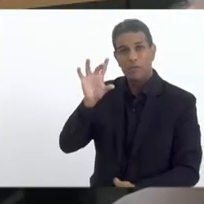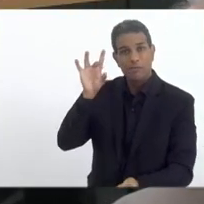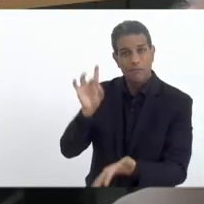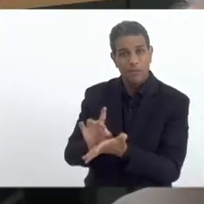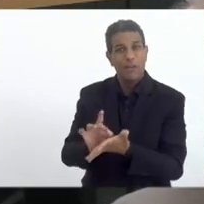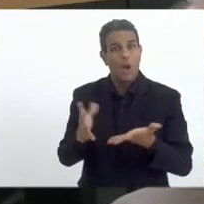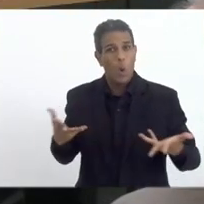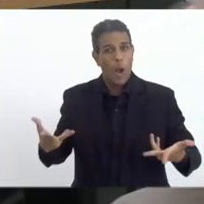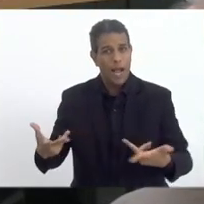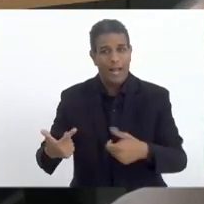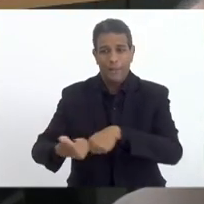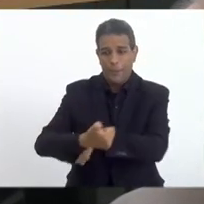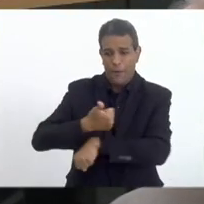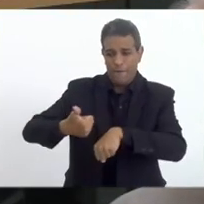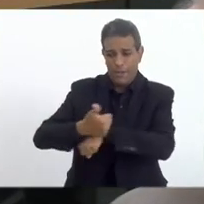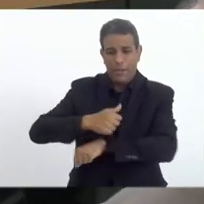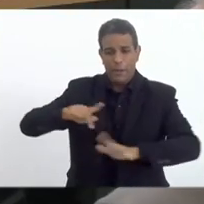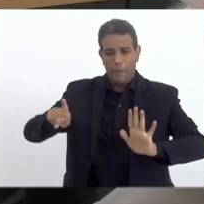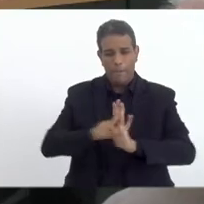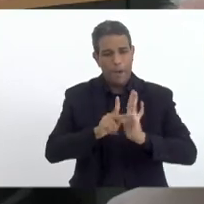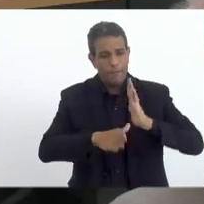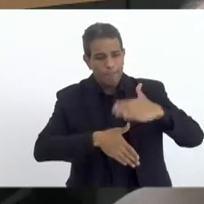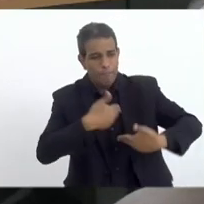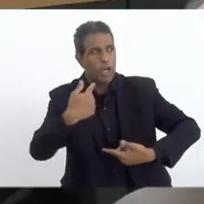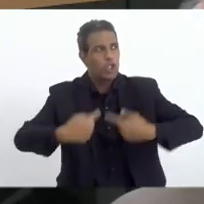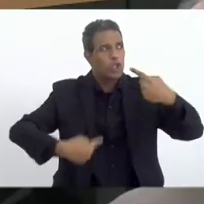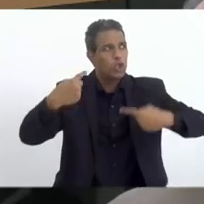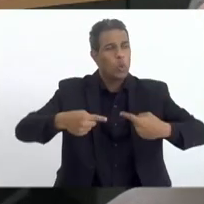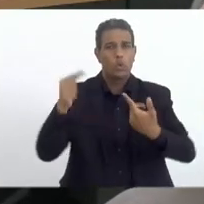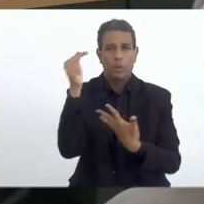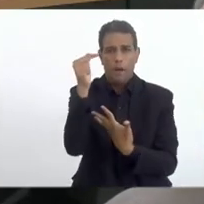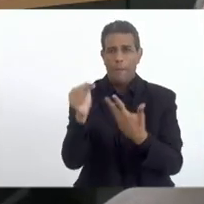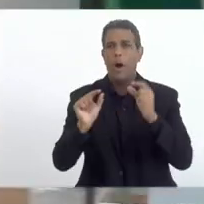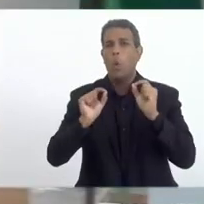absolutamente qualificadas num processo de discussão